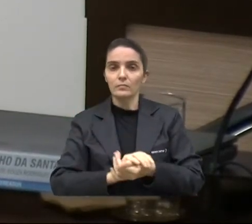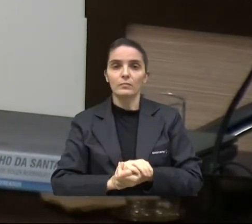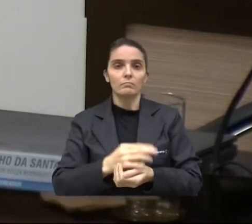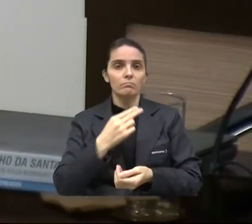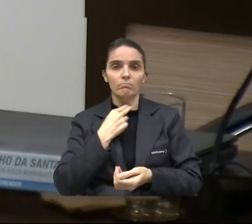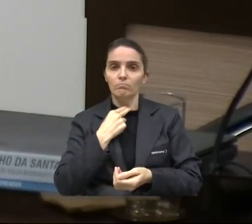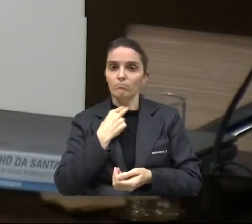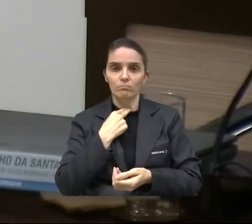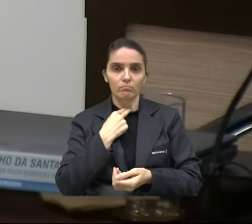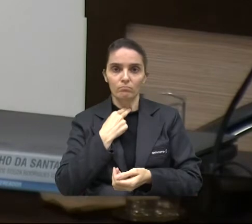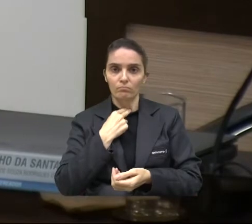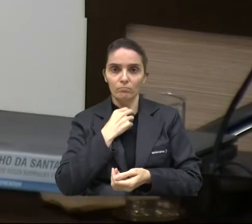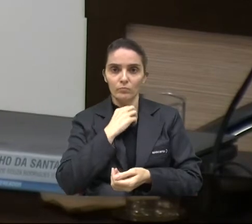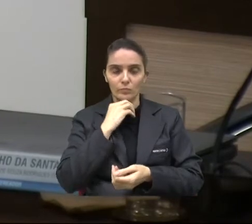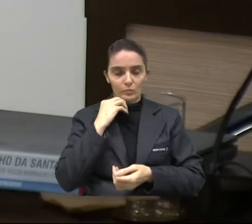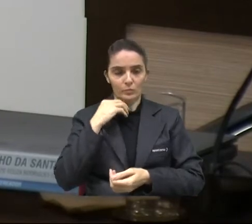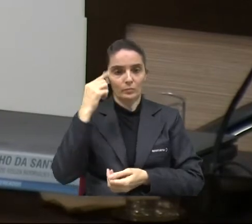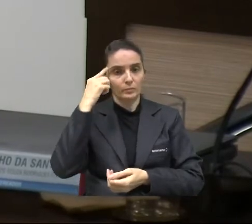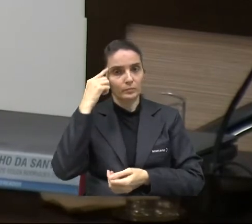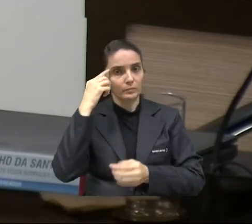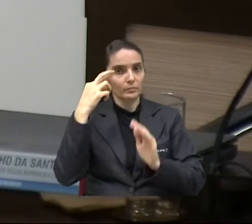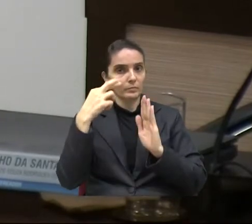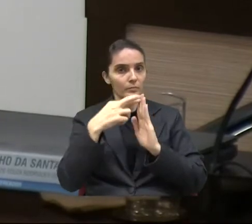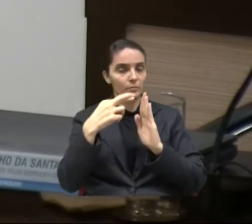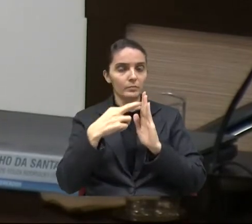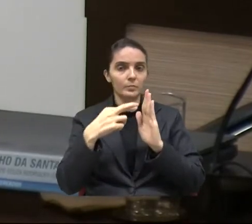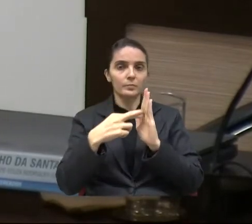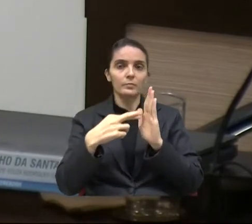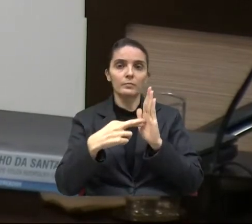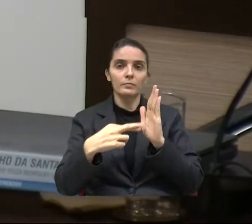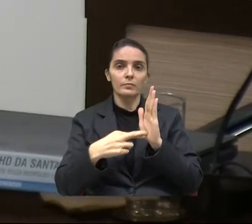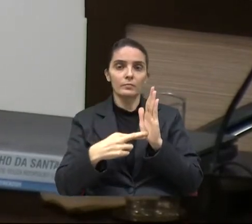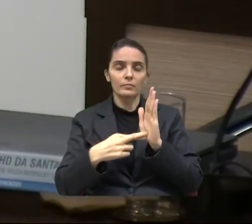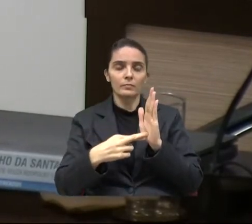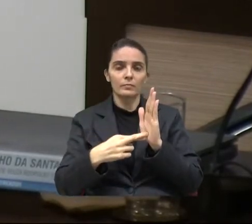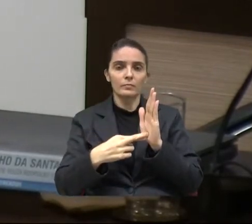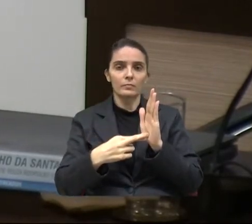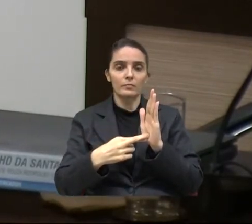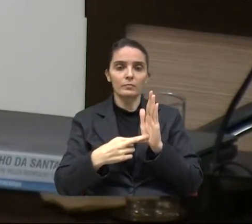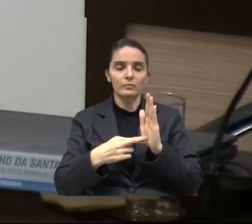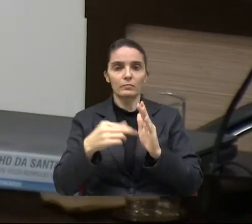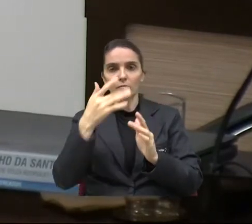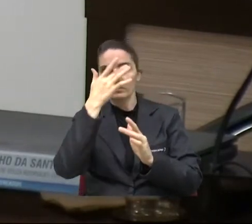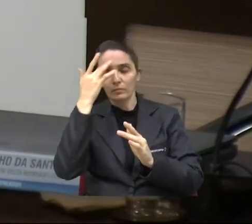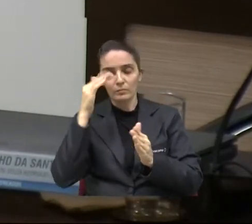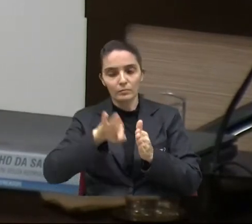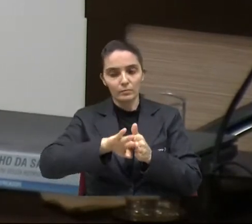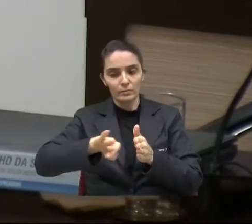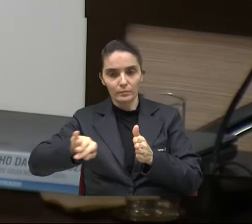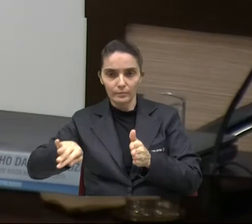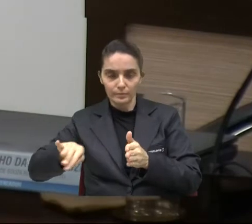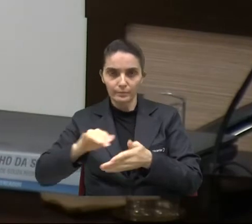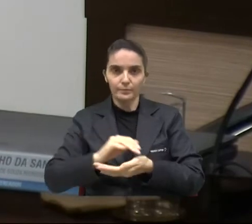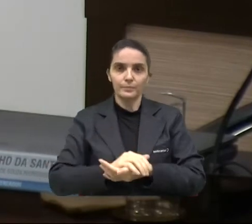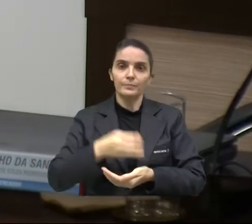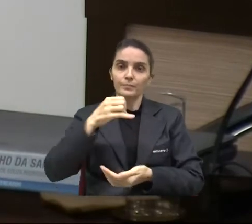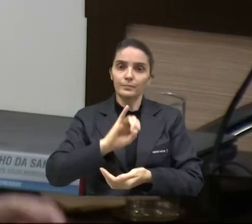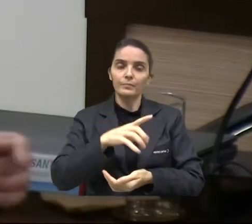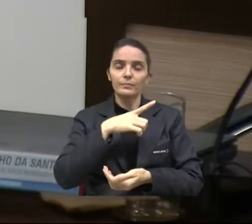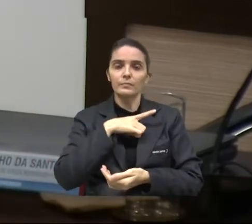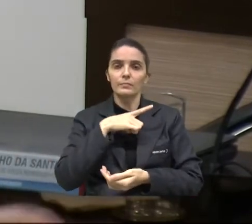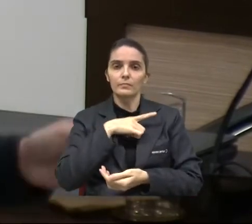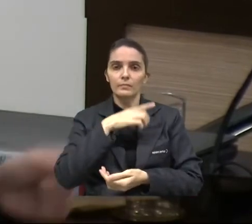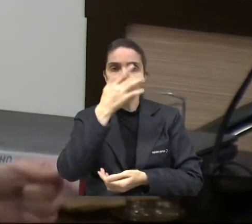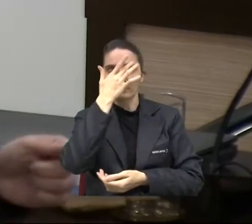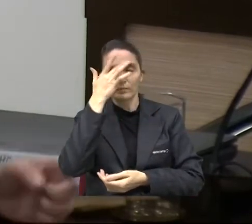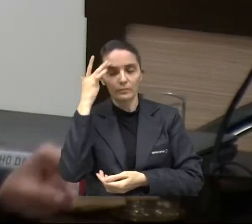podemos começar a tecer as regras pelos casos de exceção. Quando nós temos uma pessoa que,